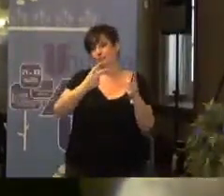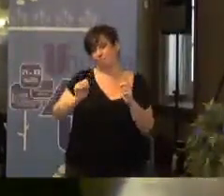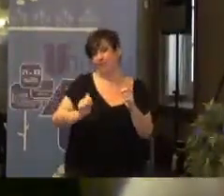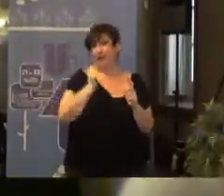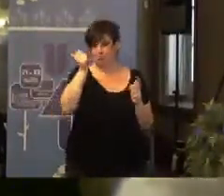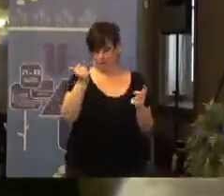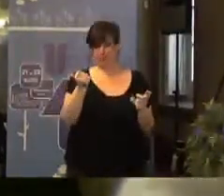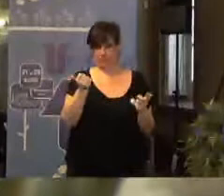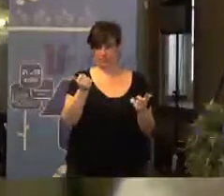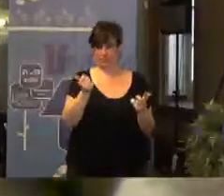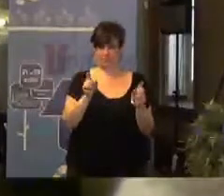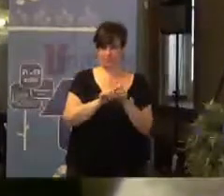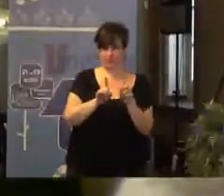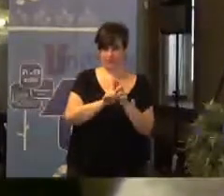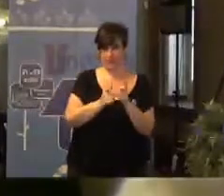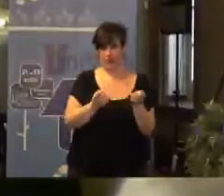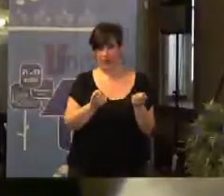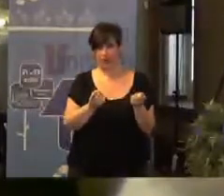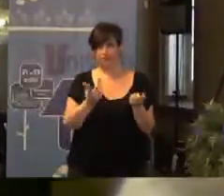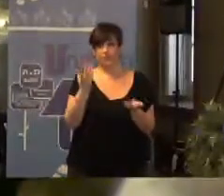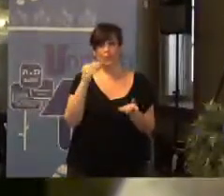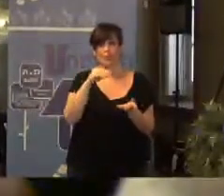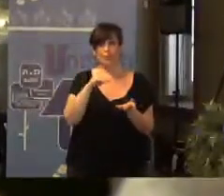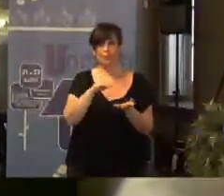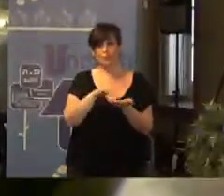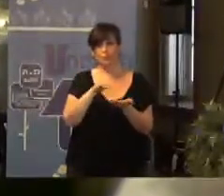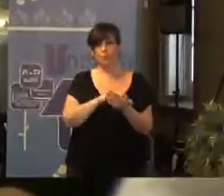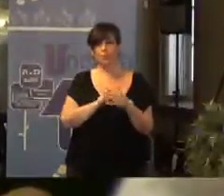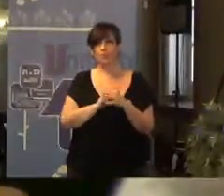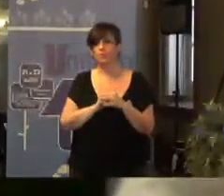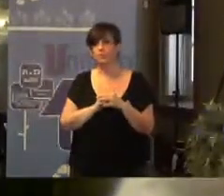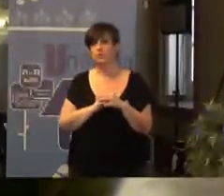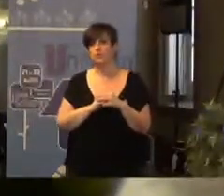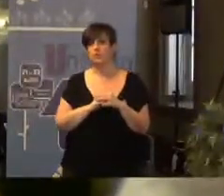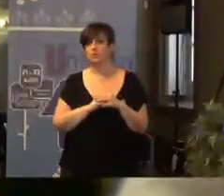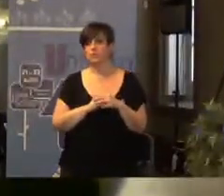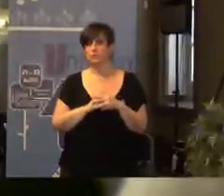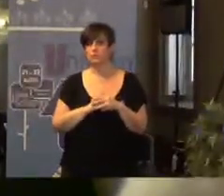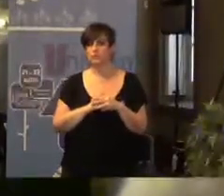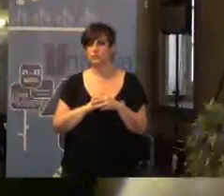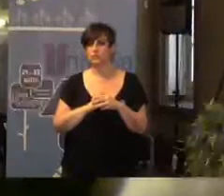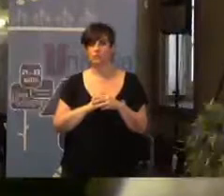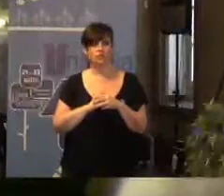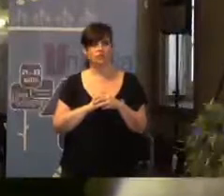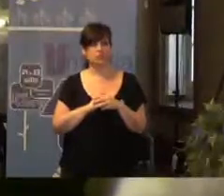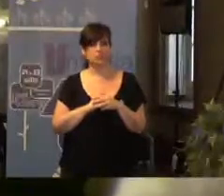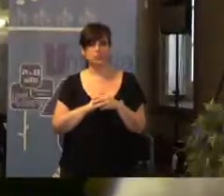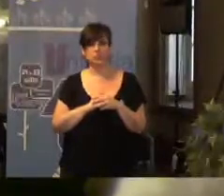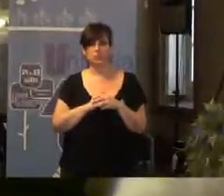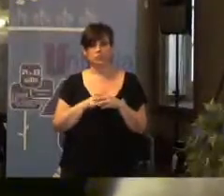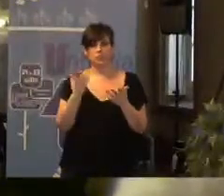é utilizado erradamente hoje, mas ele foi apropriado e, portanto, já não vale a pena nós estarmos a discuti-lo,